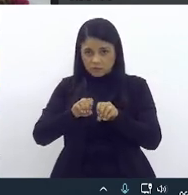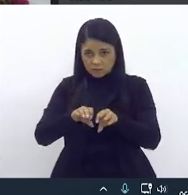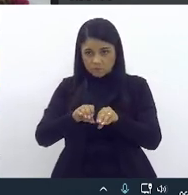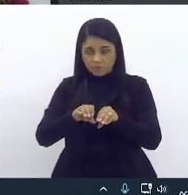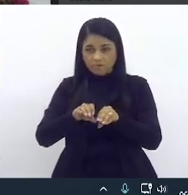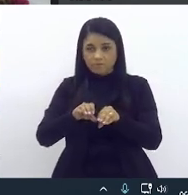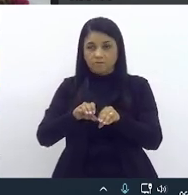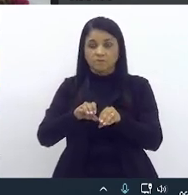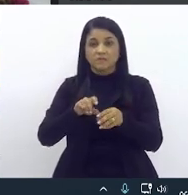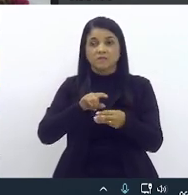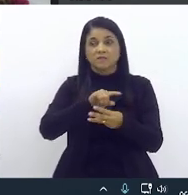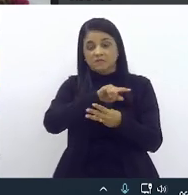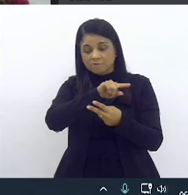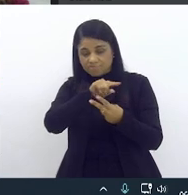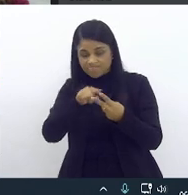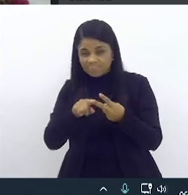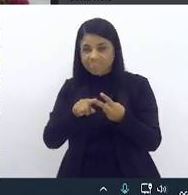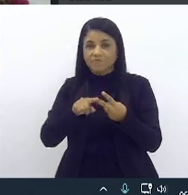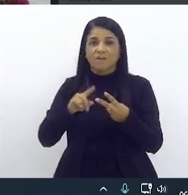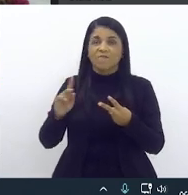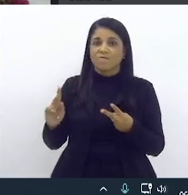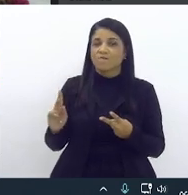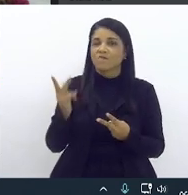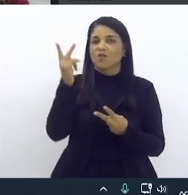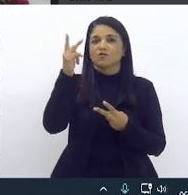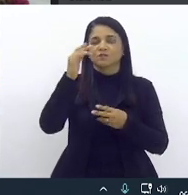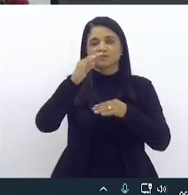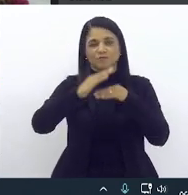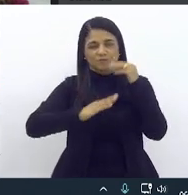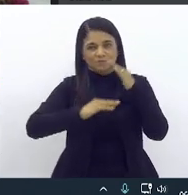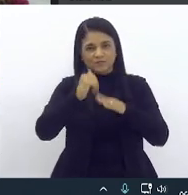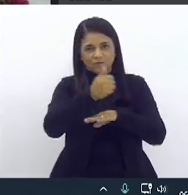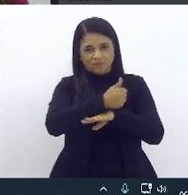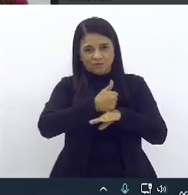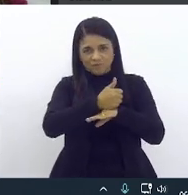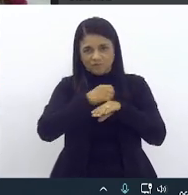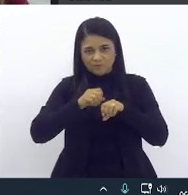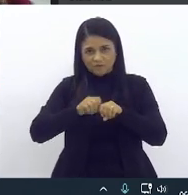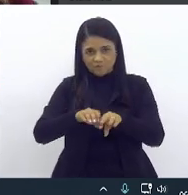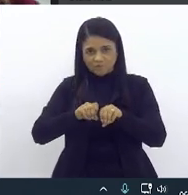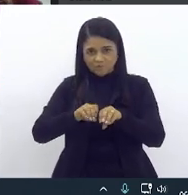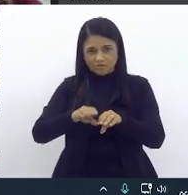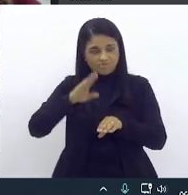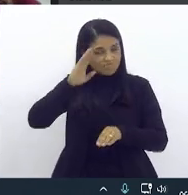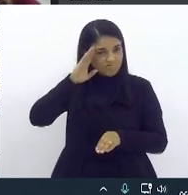este quesito, valorização do profissional de educação,